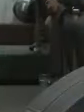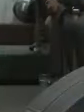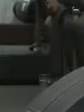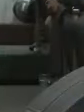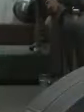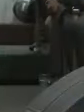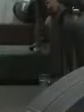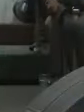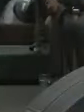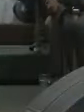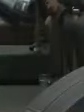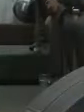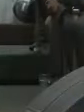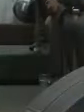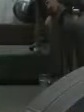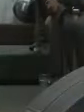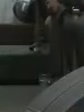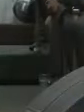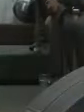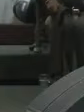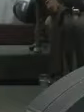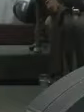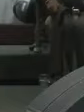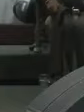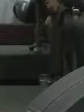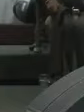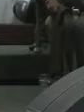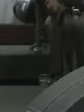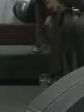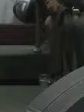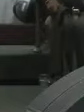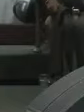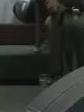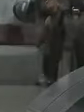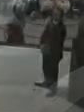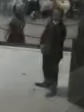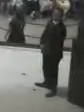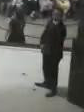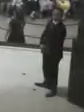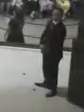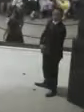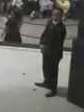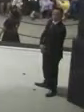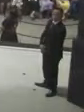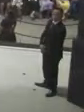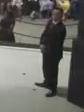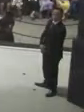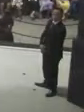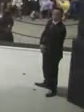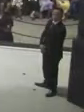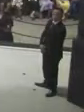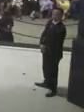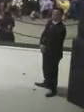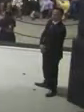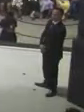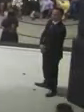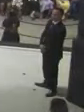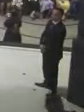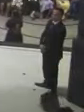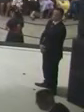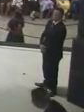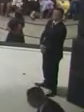de Cristo, não só nesta cidade, mas nesse estado. Alegria de poder estar revendo o pastor Gutenberg,